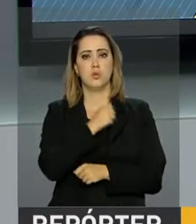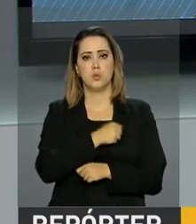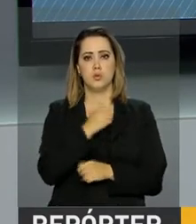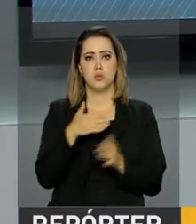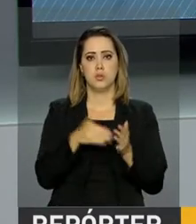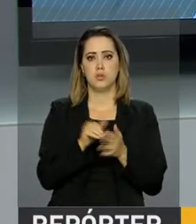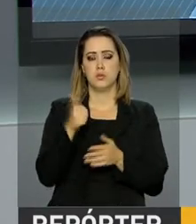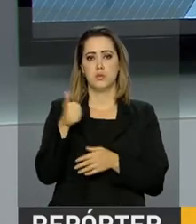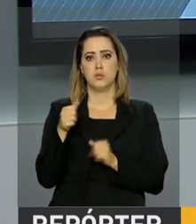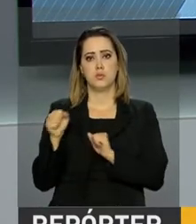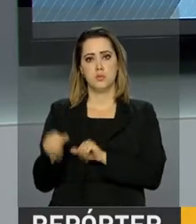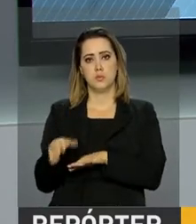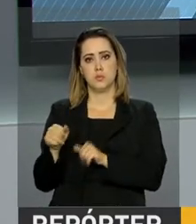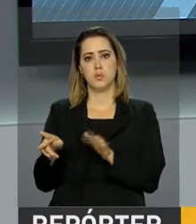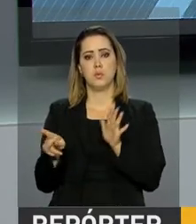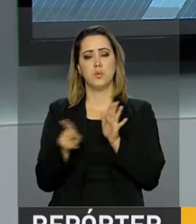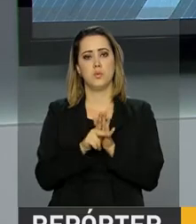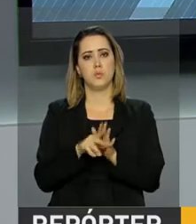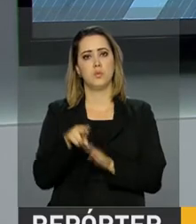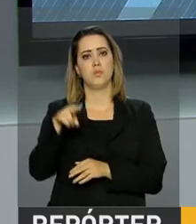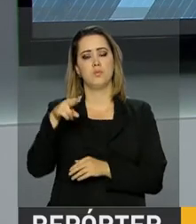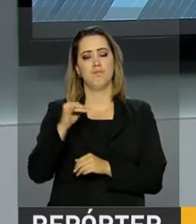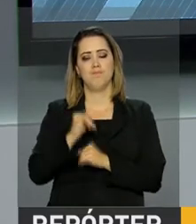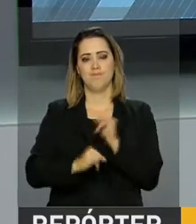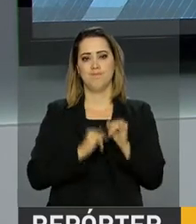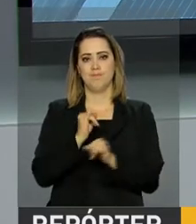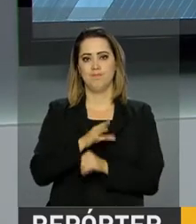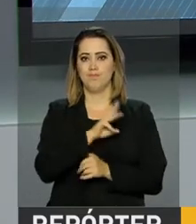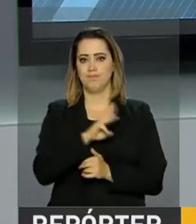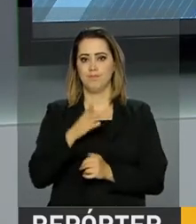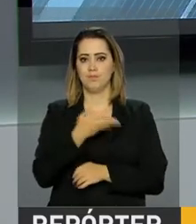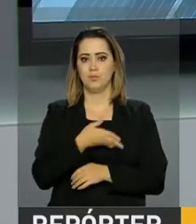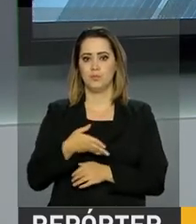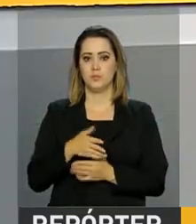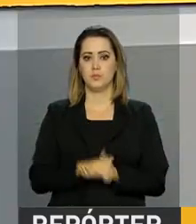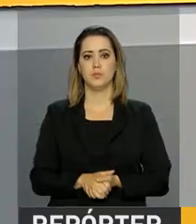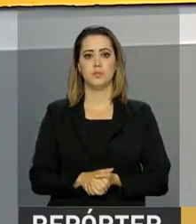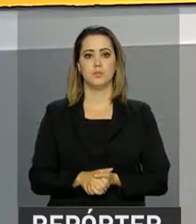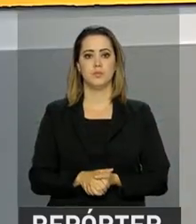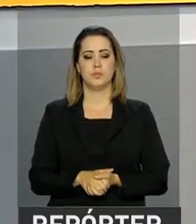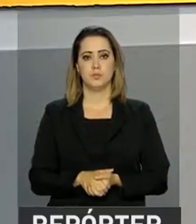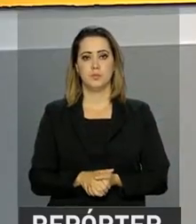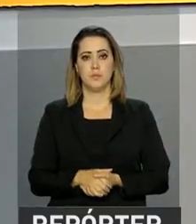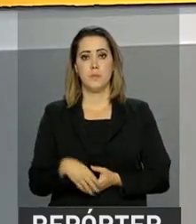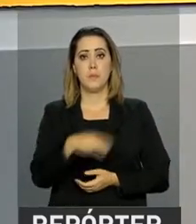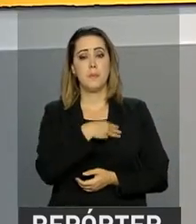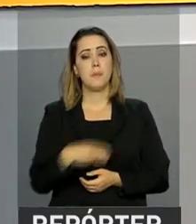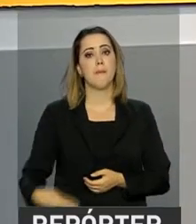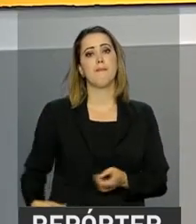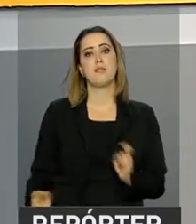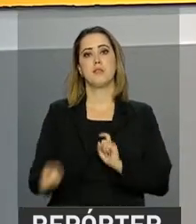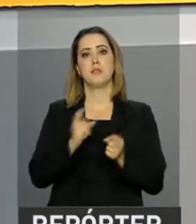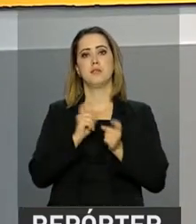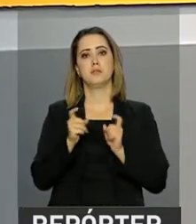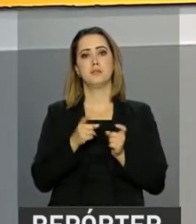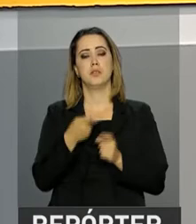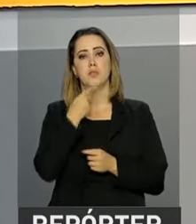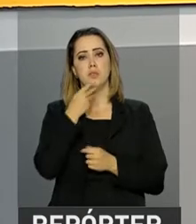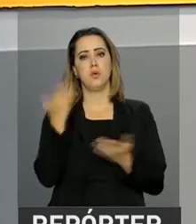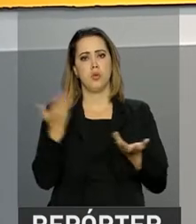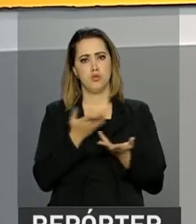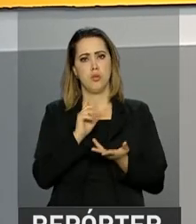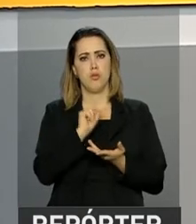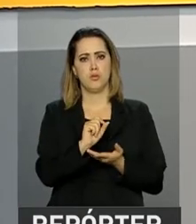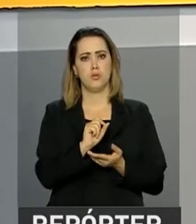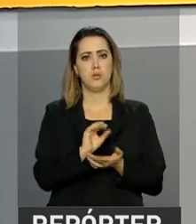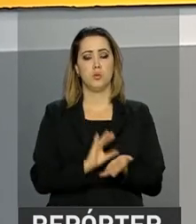de agosto a 11 de setembro pelo próprio site da ANS. O ministro da Fazenda, Henrique Meirelles, disse agora há